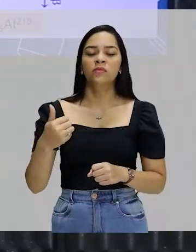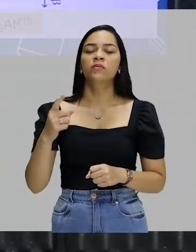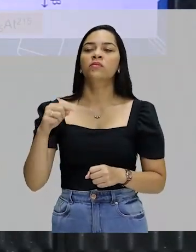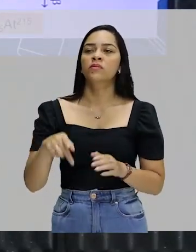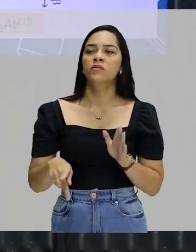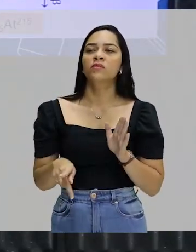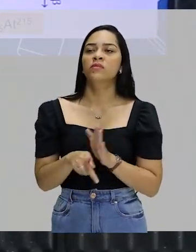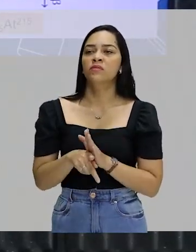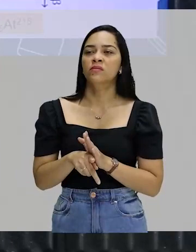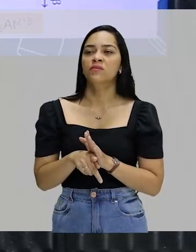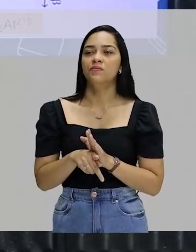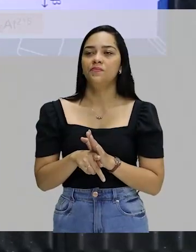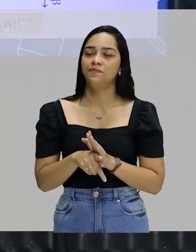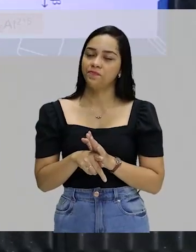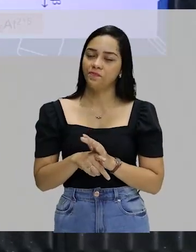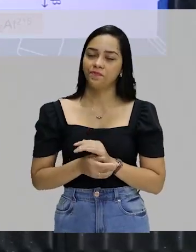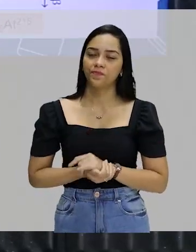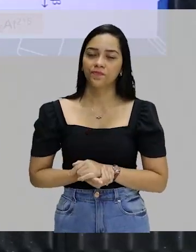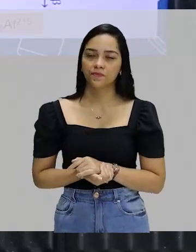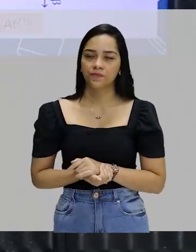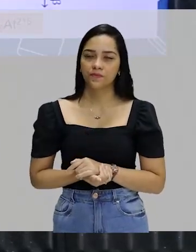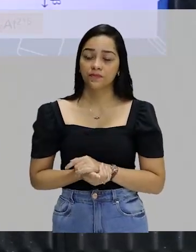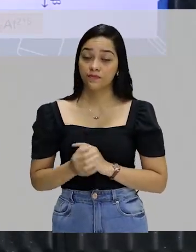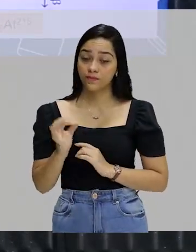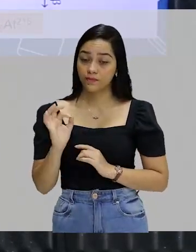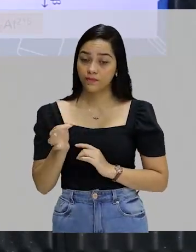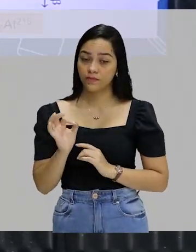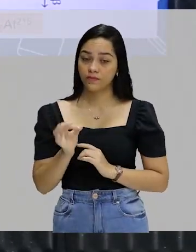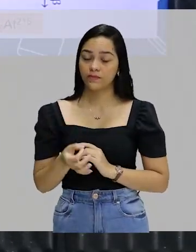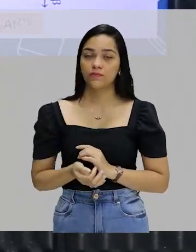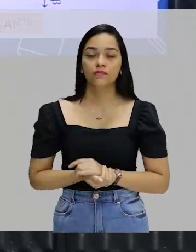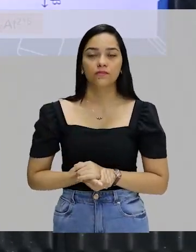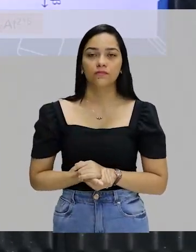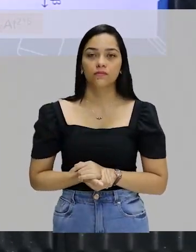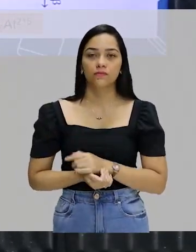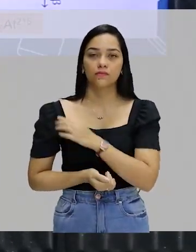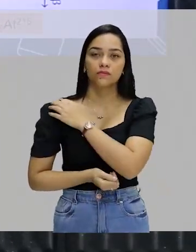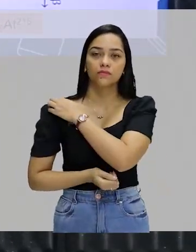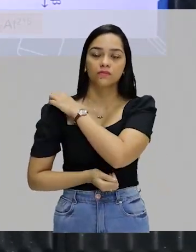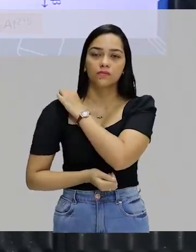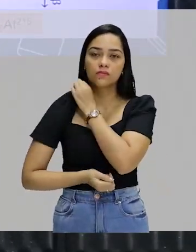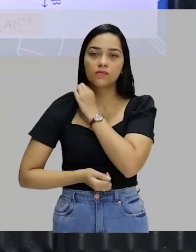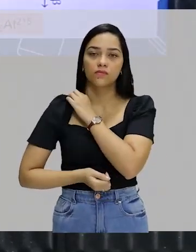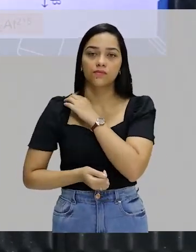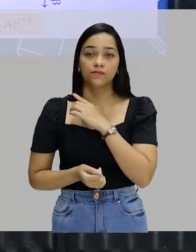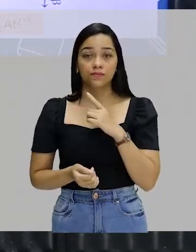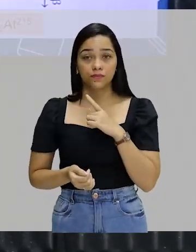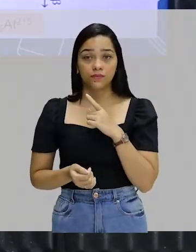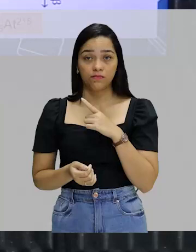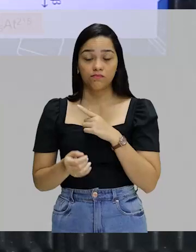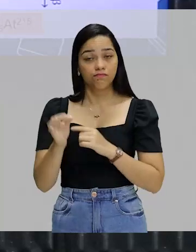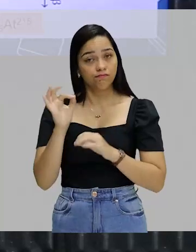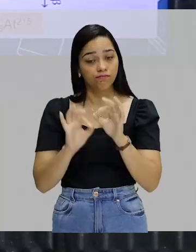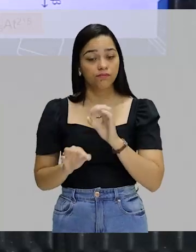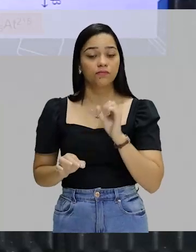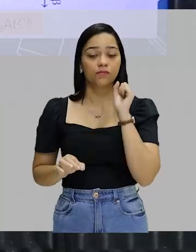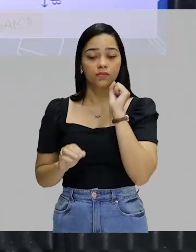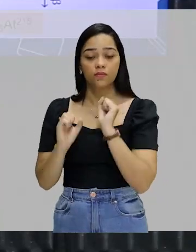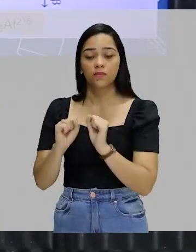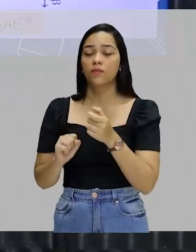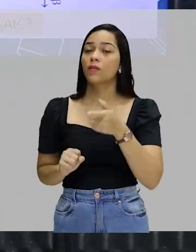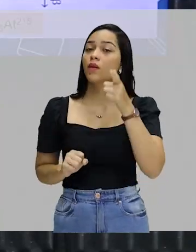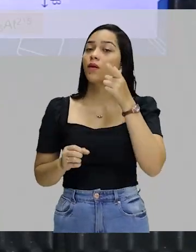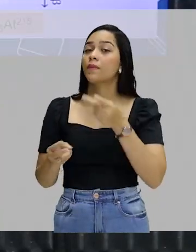do elemento em questão. Show? Então, por meio desse macete, a gente consegue